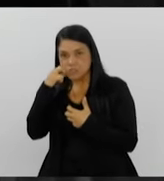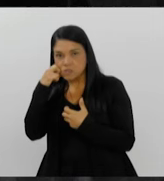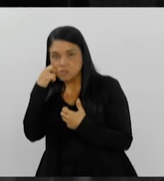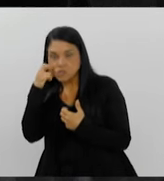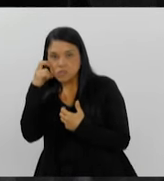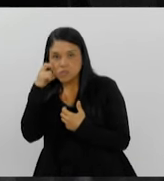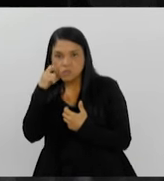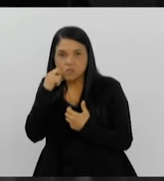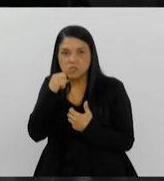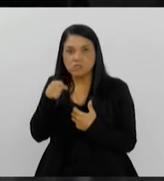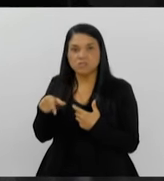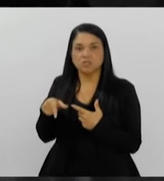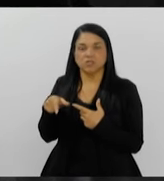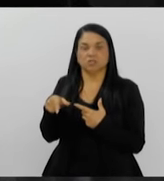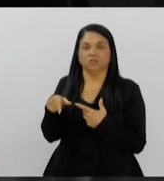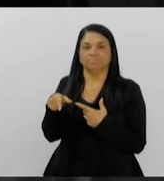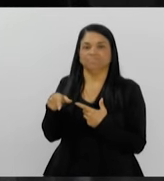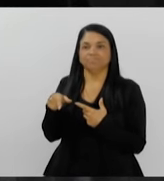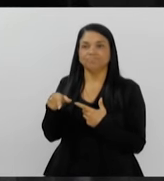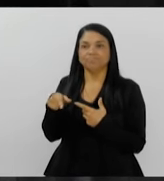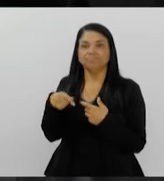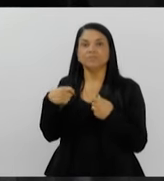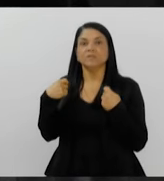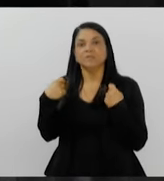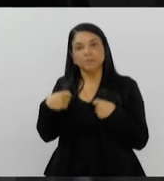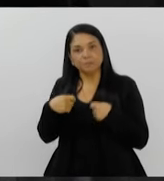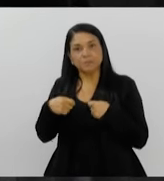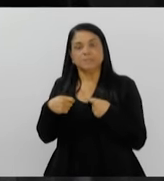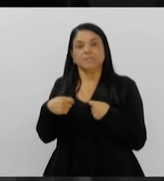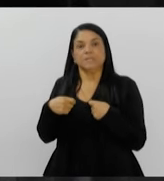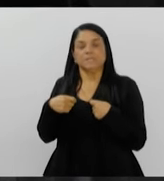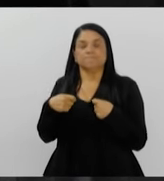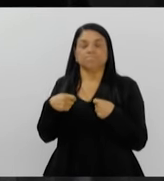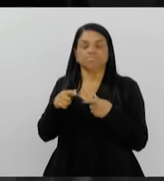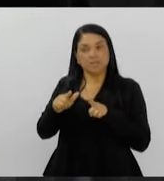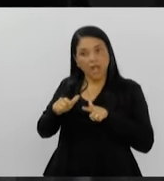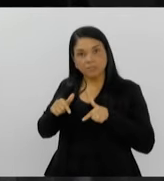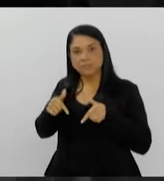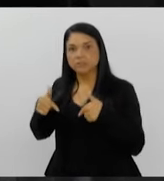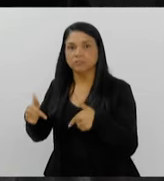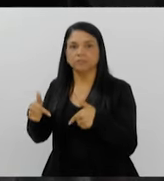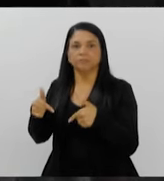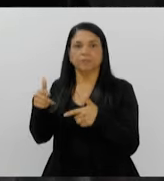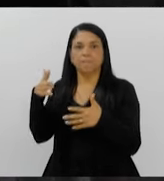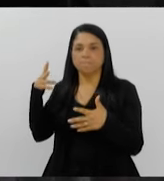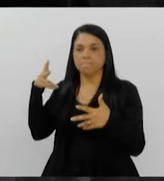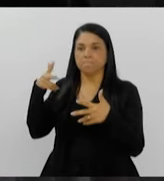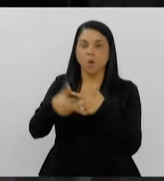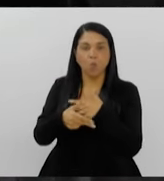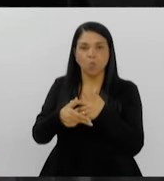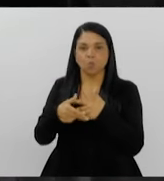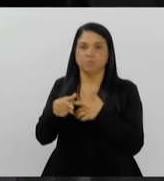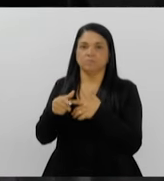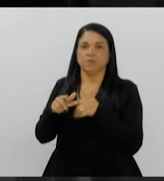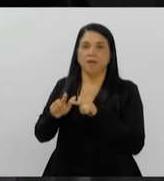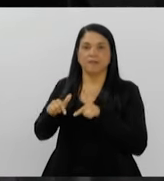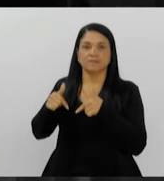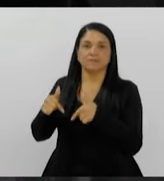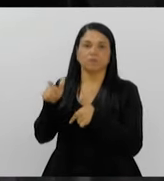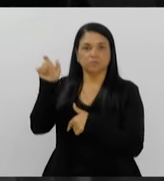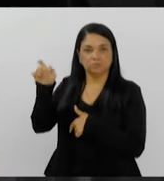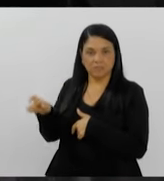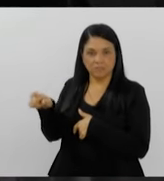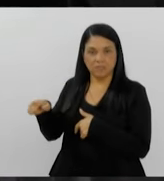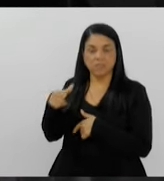estava proporcionando era necessário que eu fizesse alguma coisa para interromper aquele gesto interromper